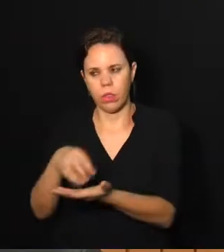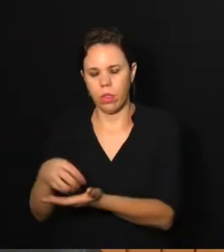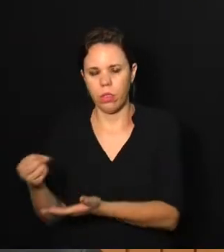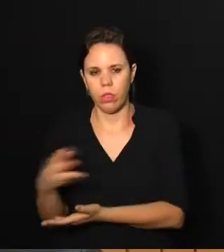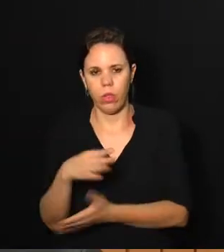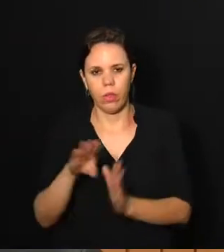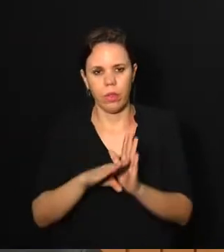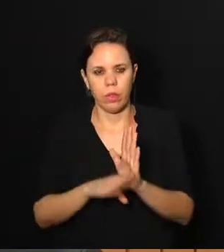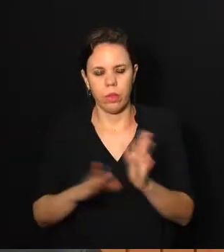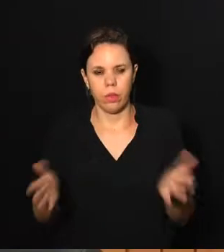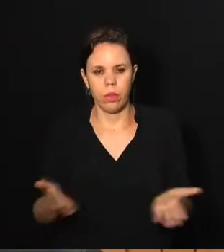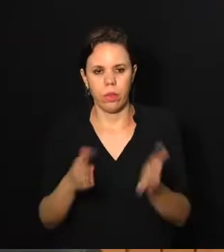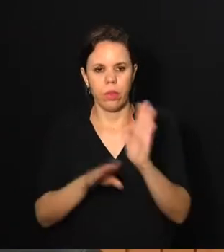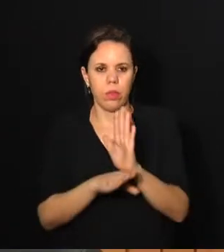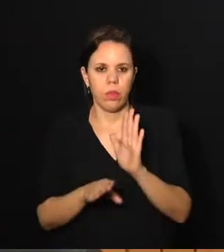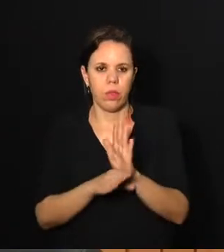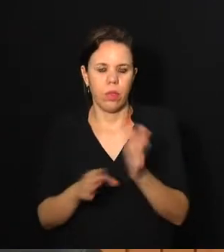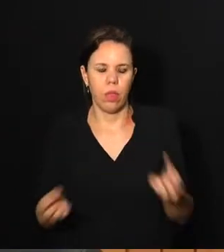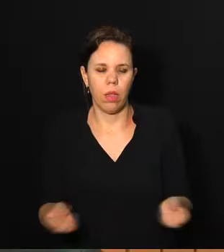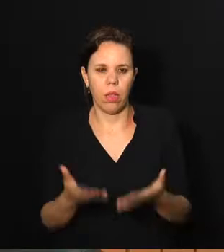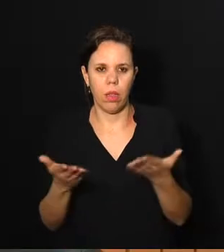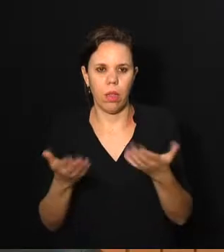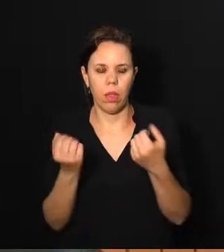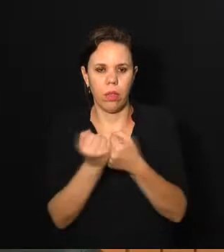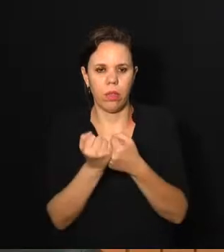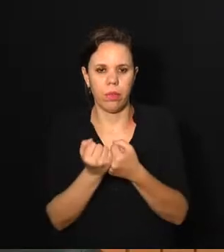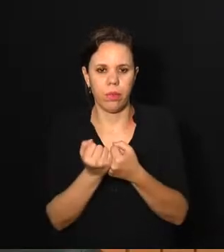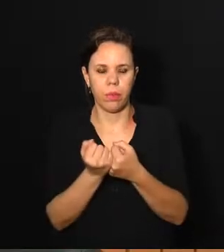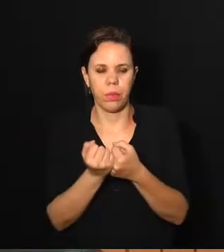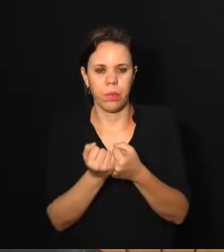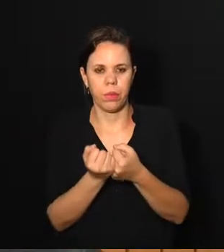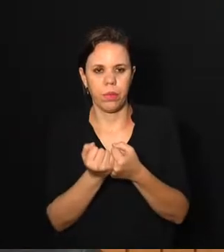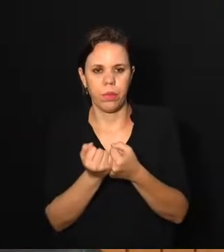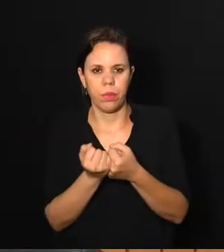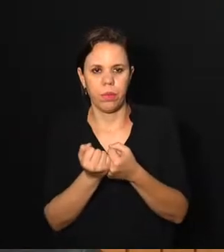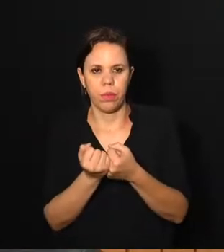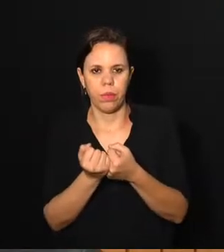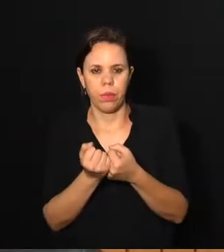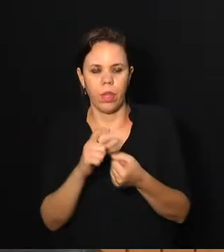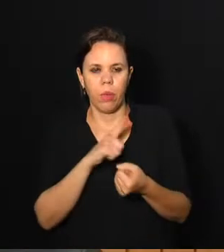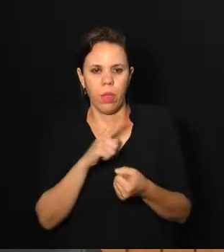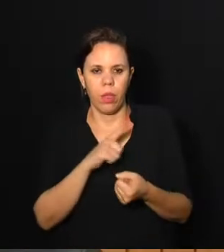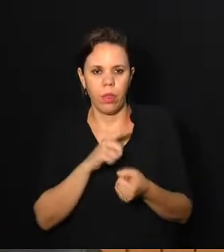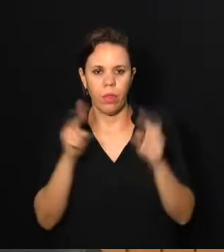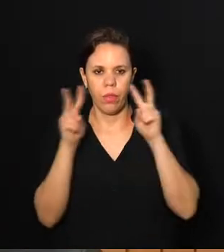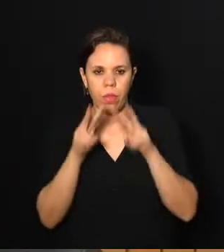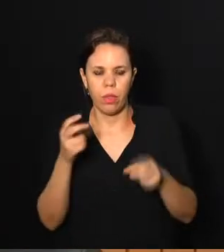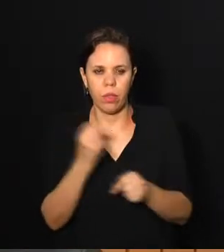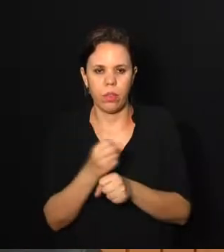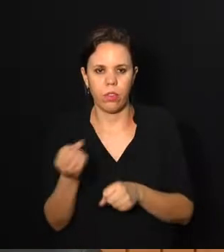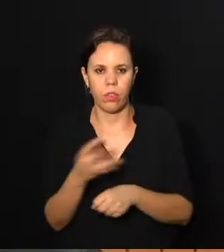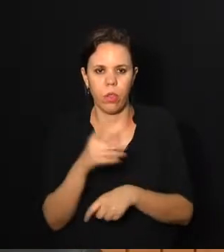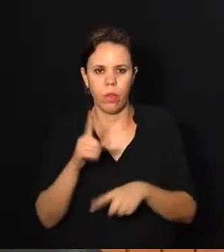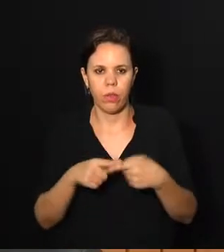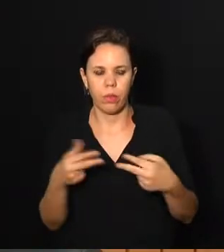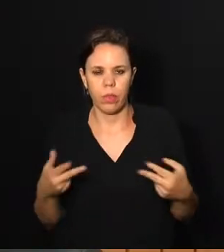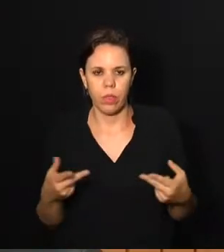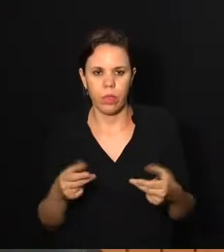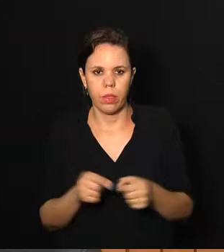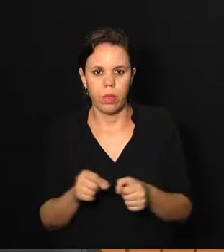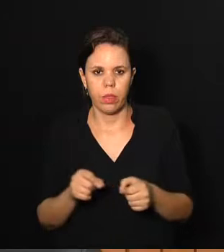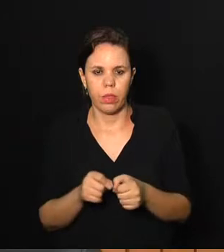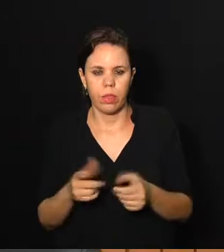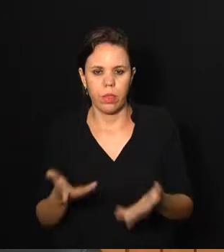contribuir, nesse fomento ao Fundo Municipal da Pessoa Idosa, para viabilizar a construção de novos equipamentos, porque